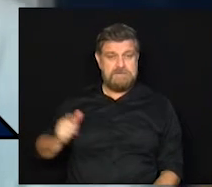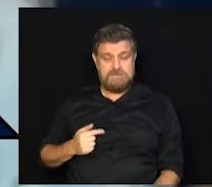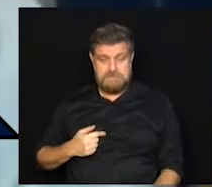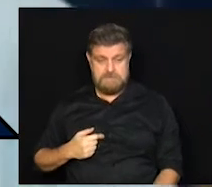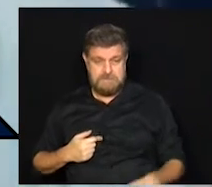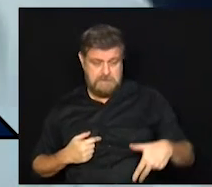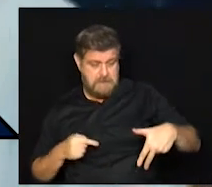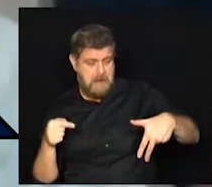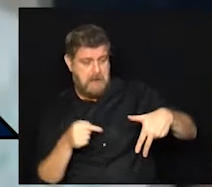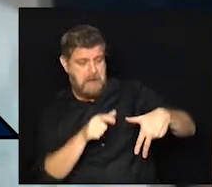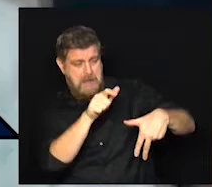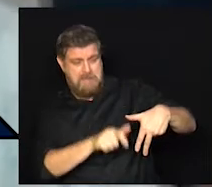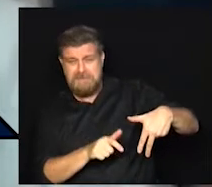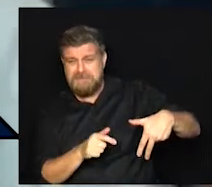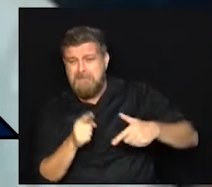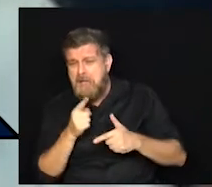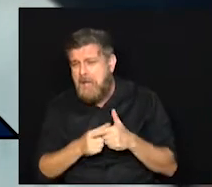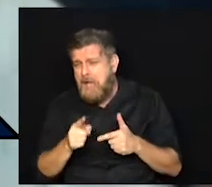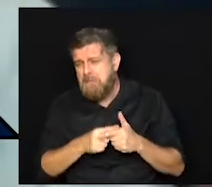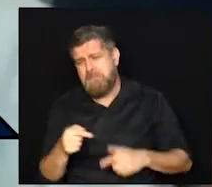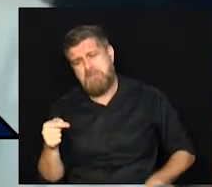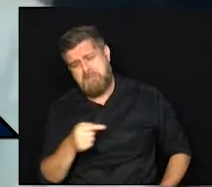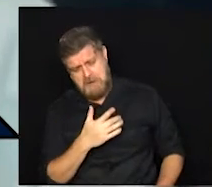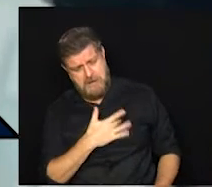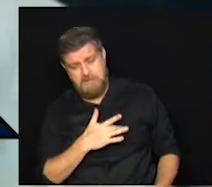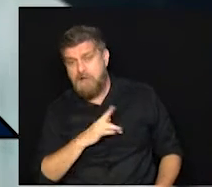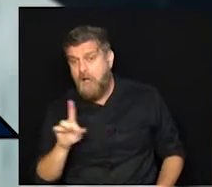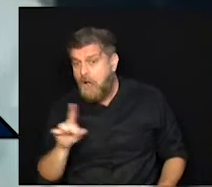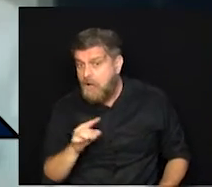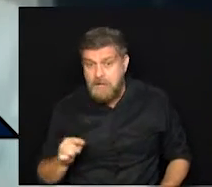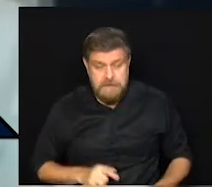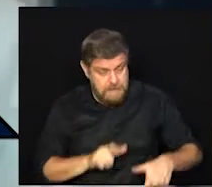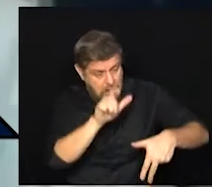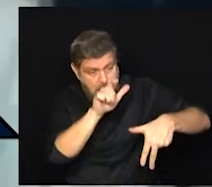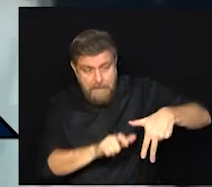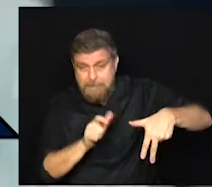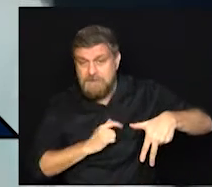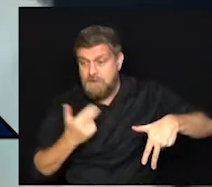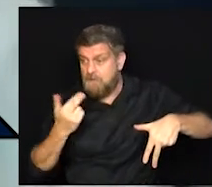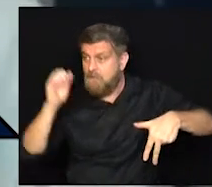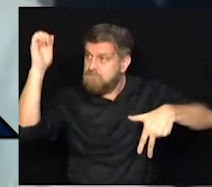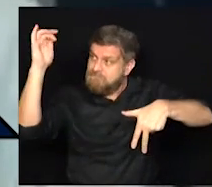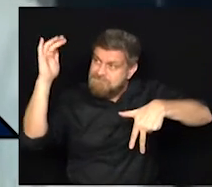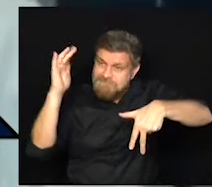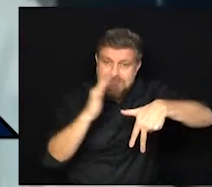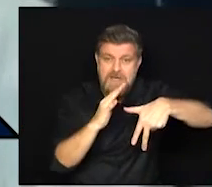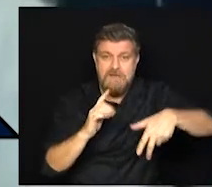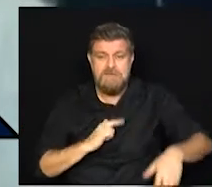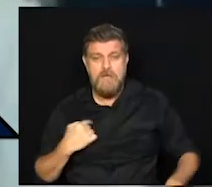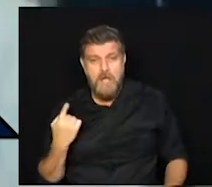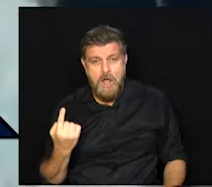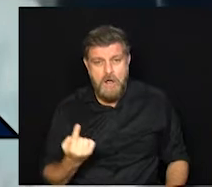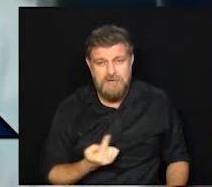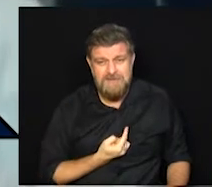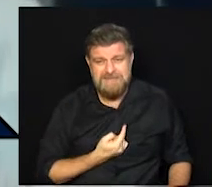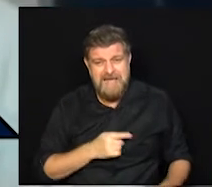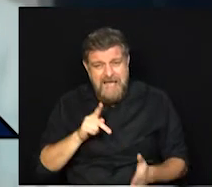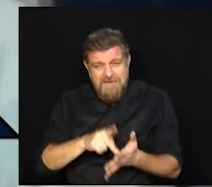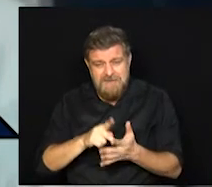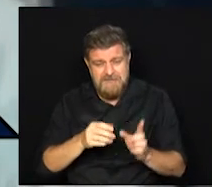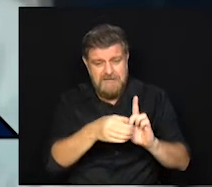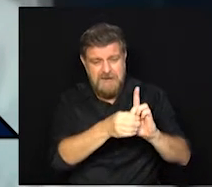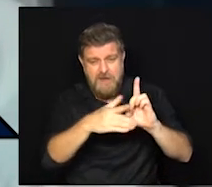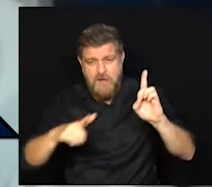são problemas. As pessoas não são problemas, as pessoas são bênçãos. Para nós, o verdadeiro governo, a verdadeira democracia,